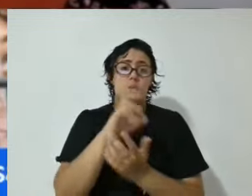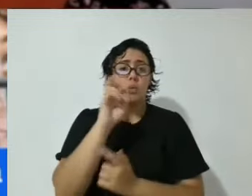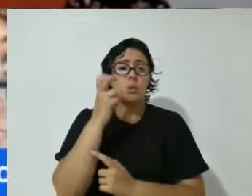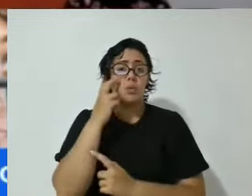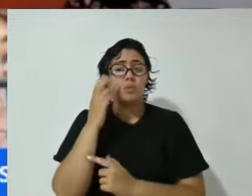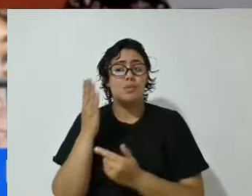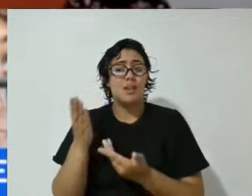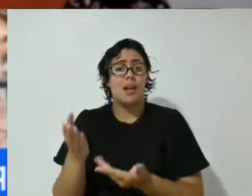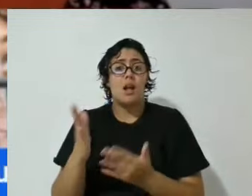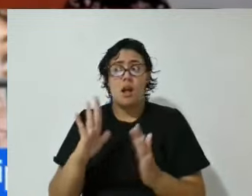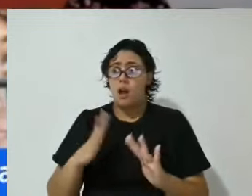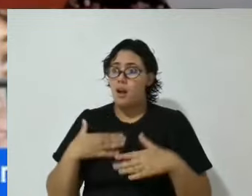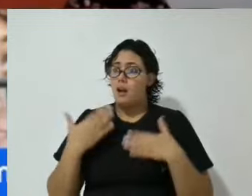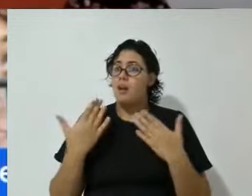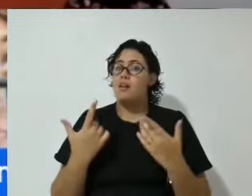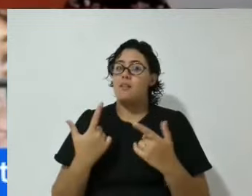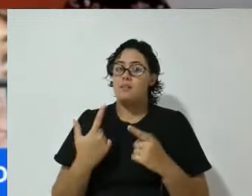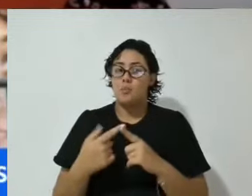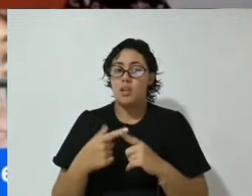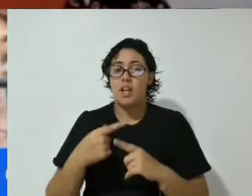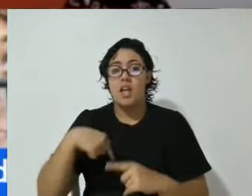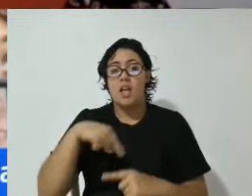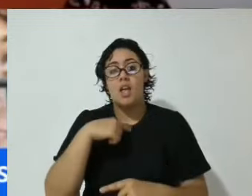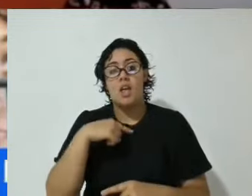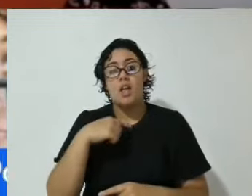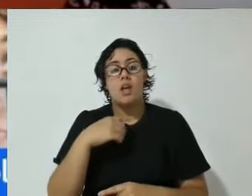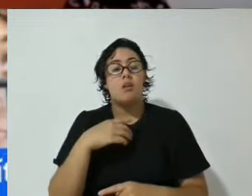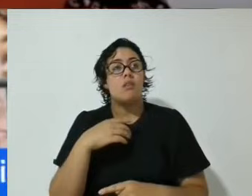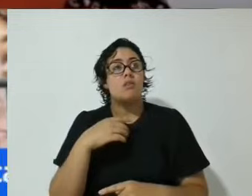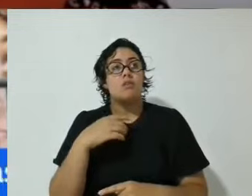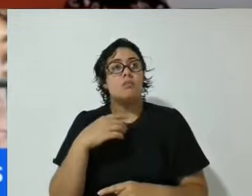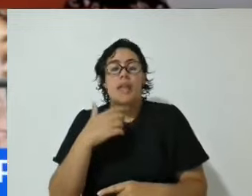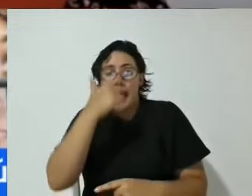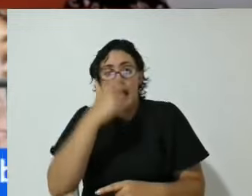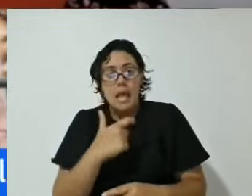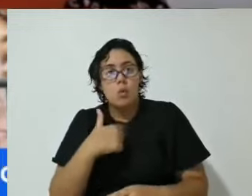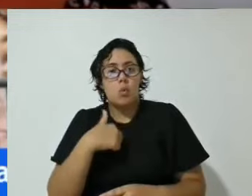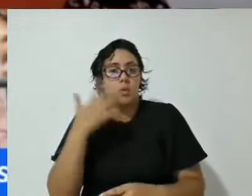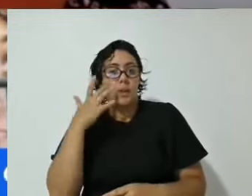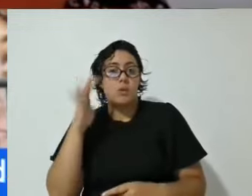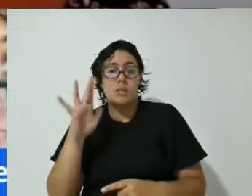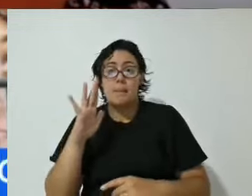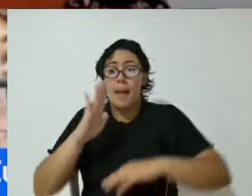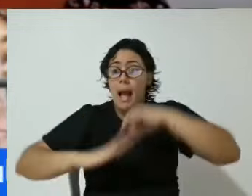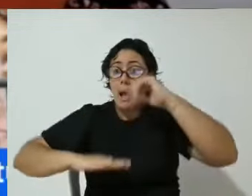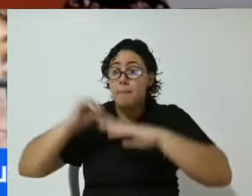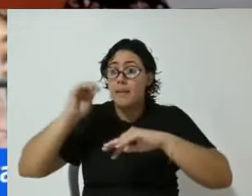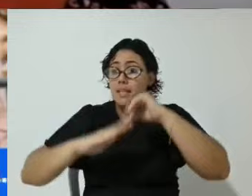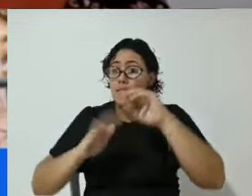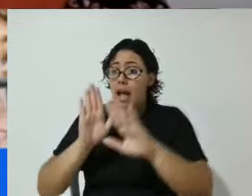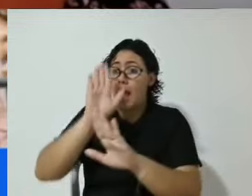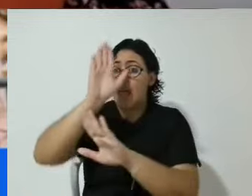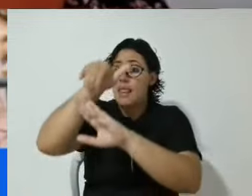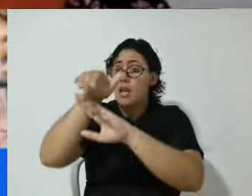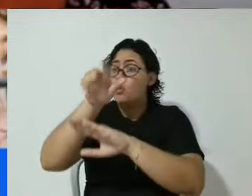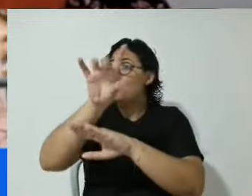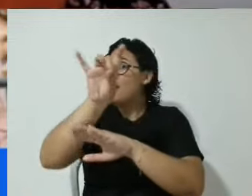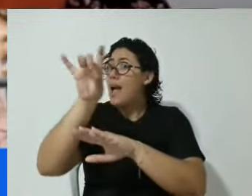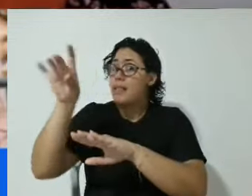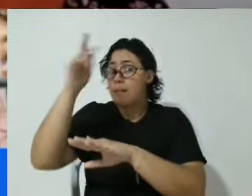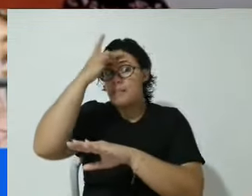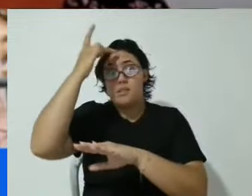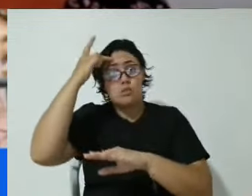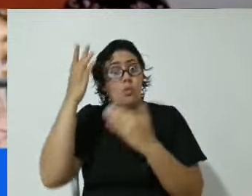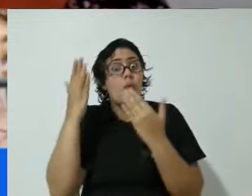eu não sabia os talentos que aquela comunidade guardava, escondia. E esse era um